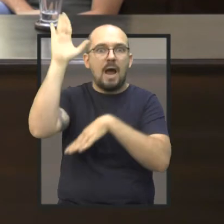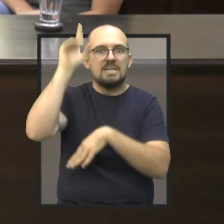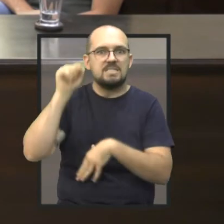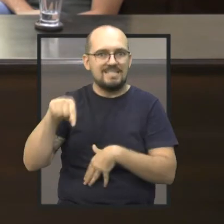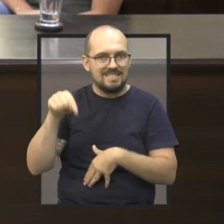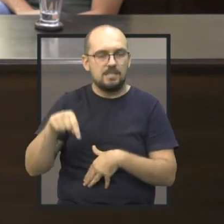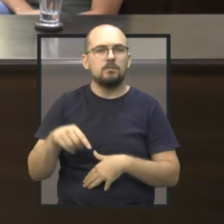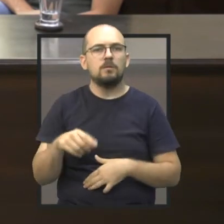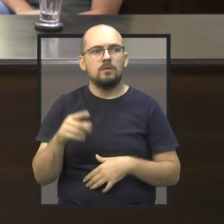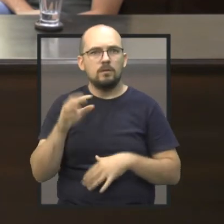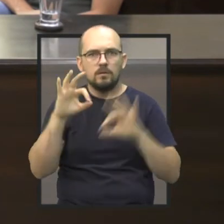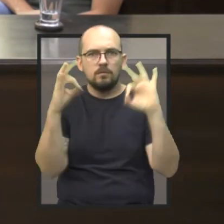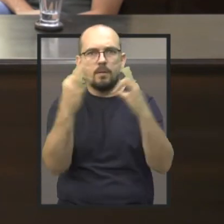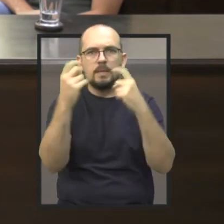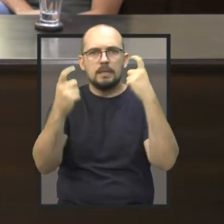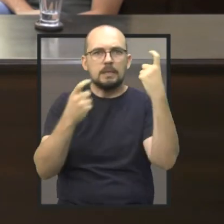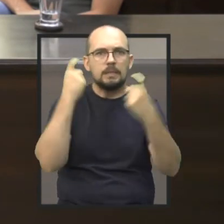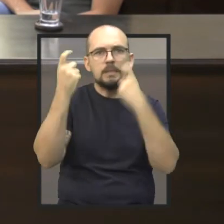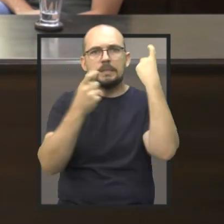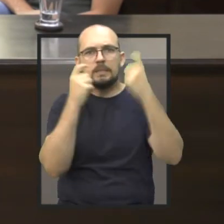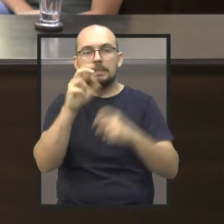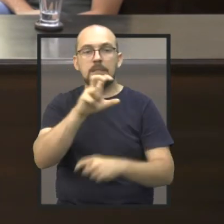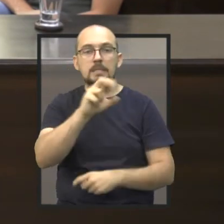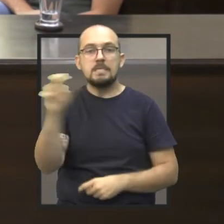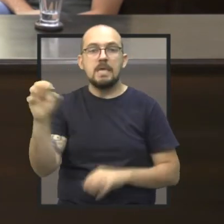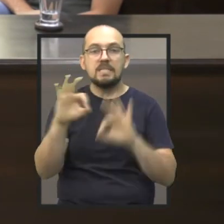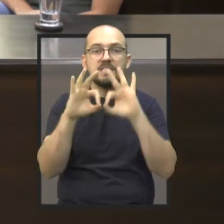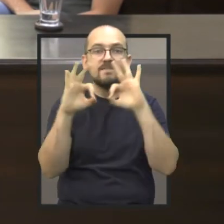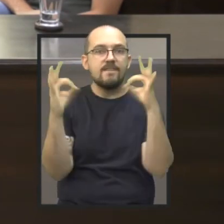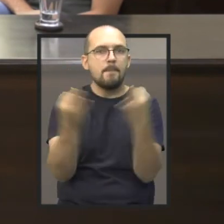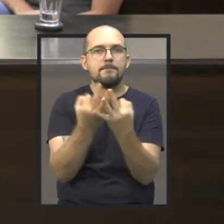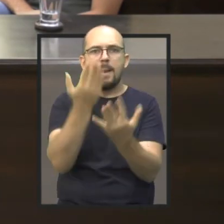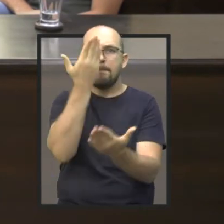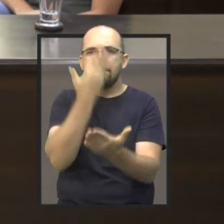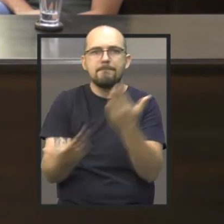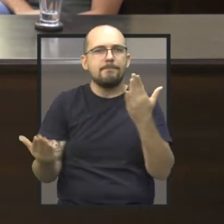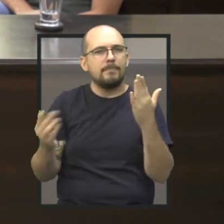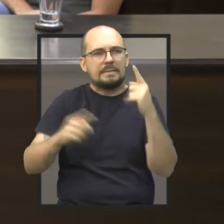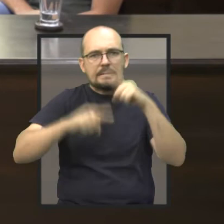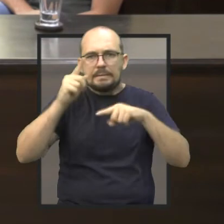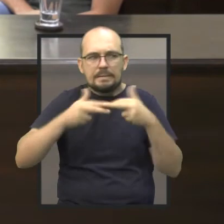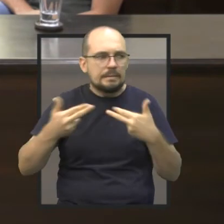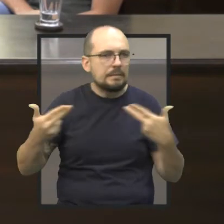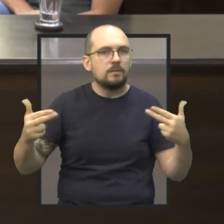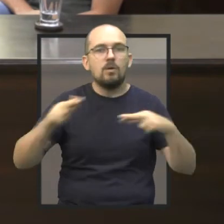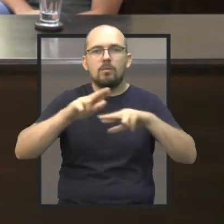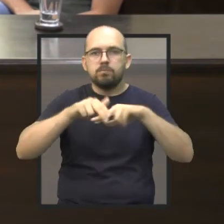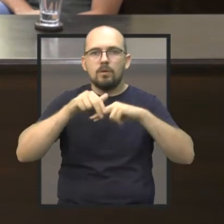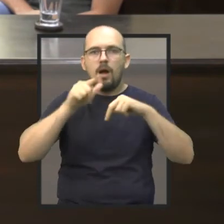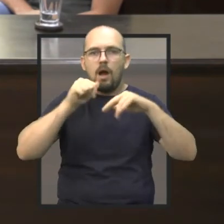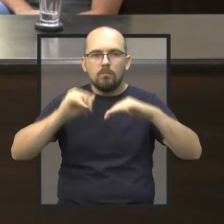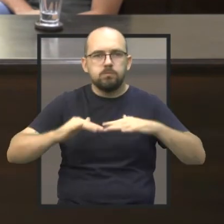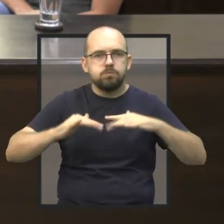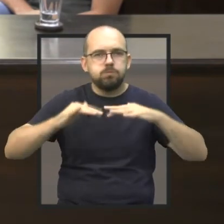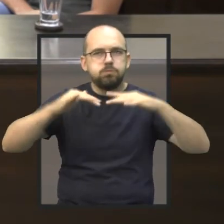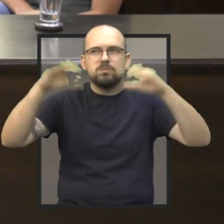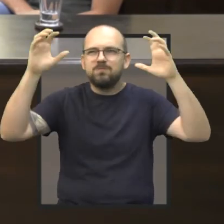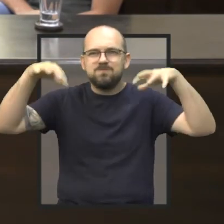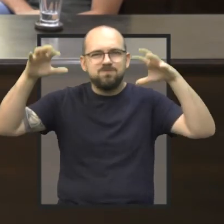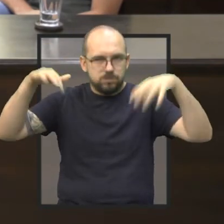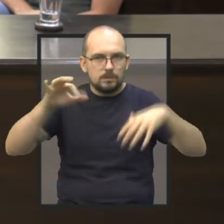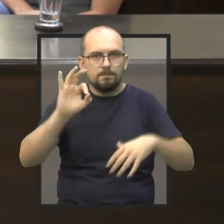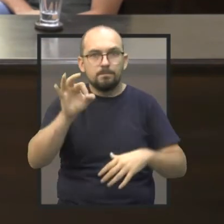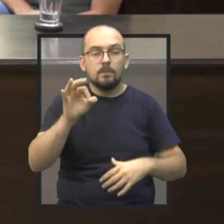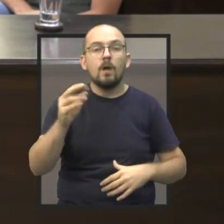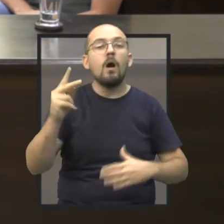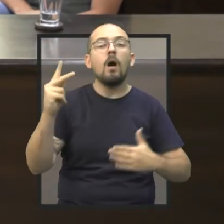preocupação das famílias que foram afetadas, né, cerca de 500 famílias que foram atingidas diretamente por conta desse episódio climático,